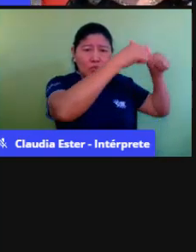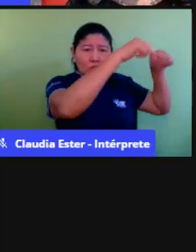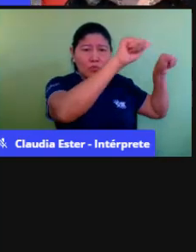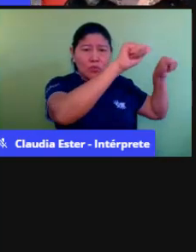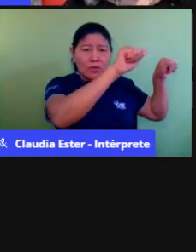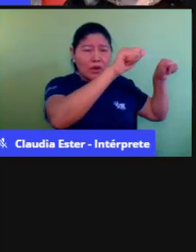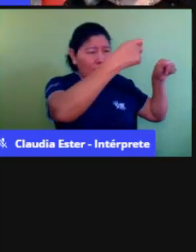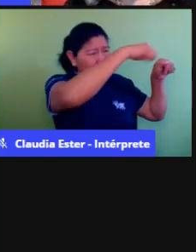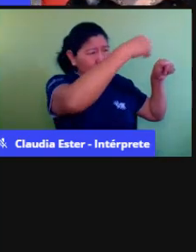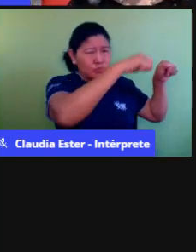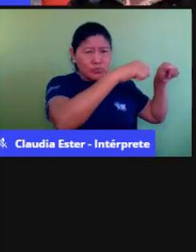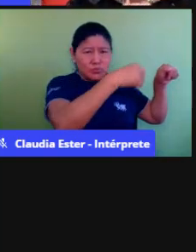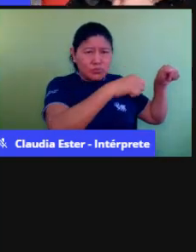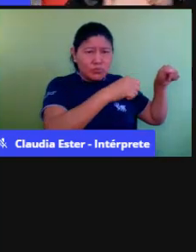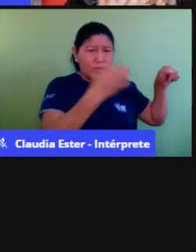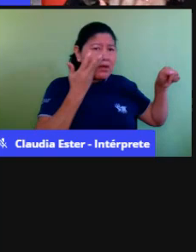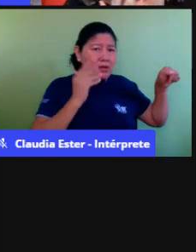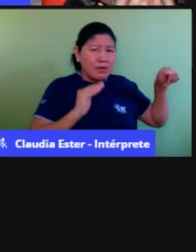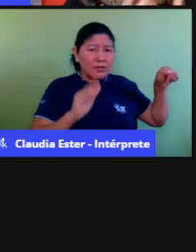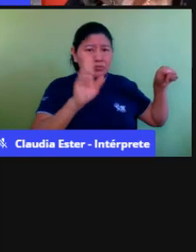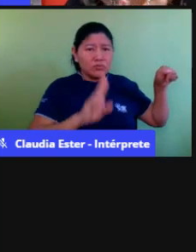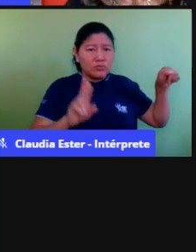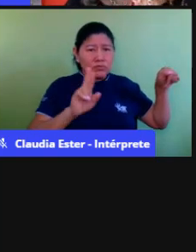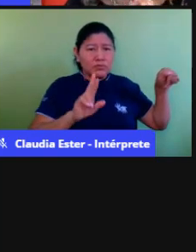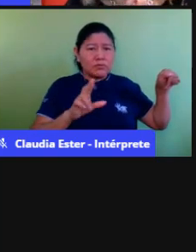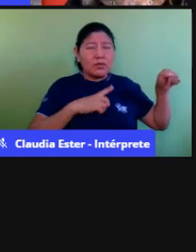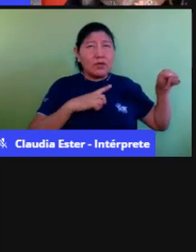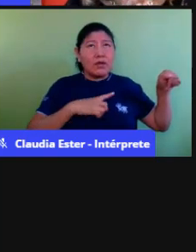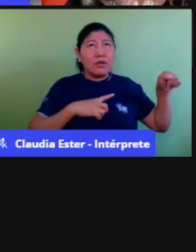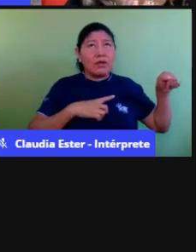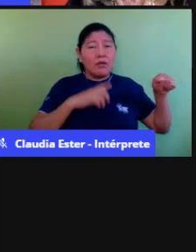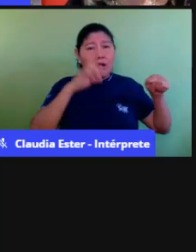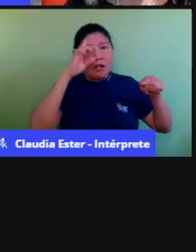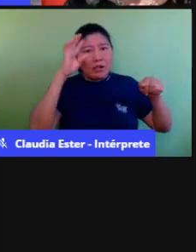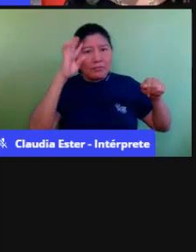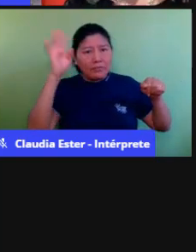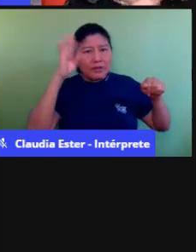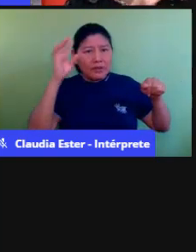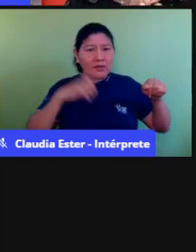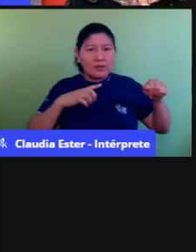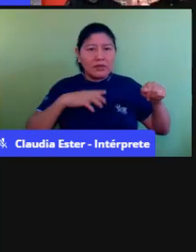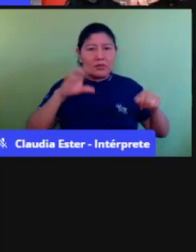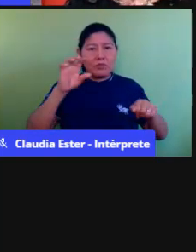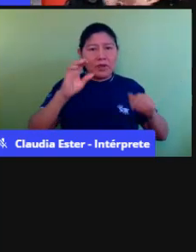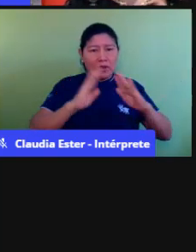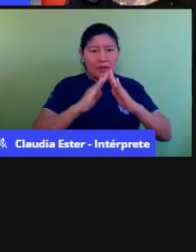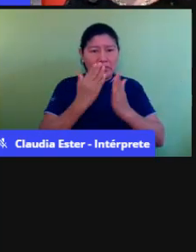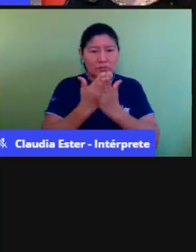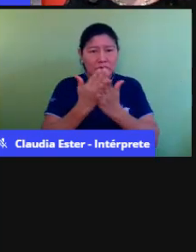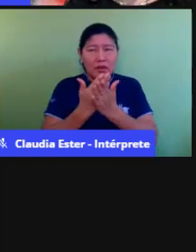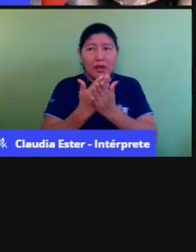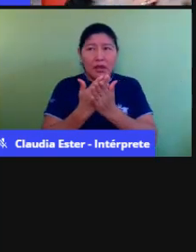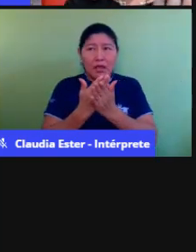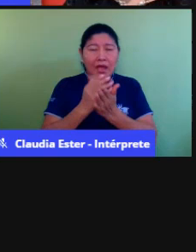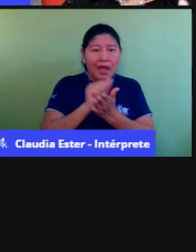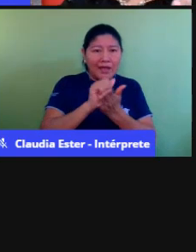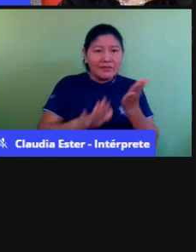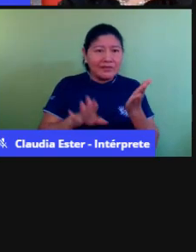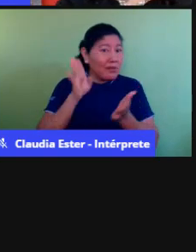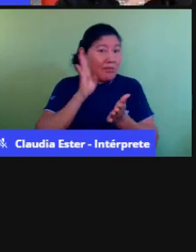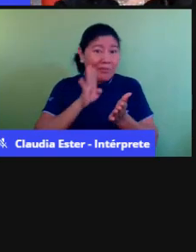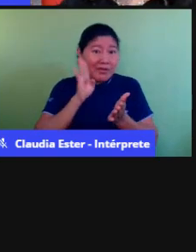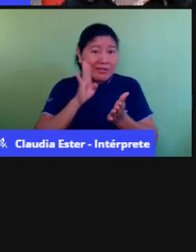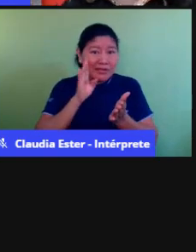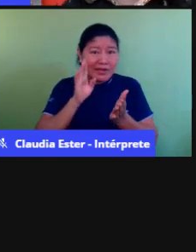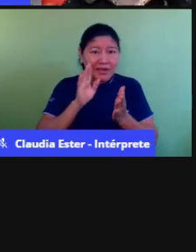tem um e-mail, fez uma atividade que eu achei bem interessante. A professora colou debaixo da mesa, que ficava na